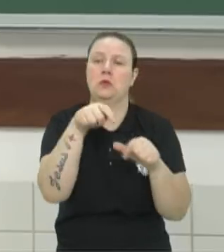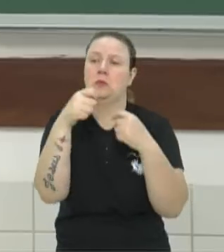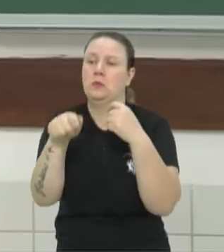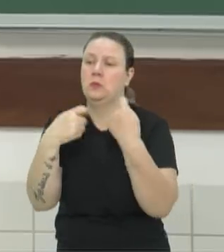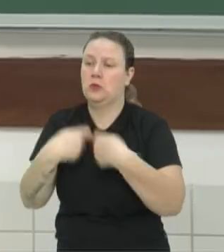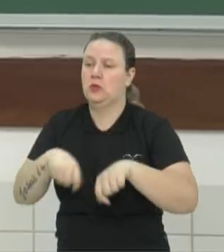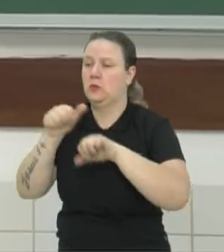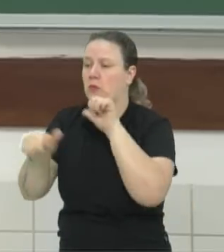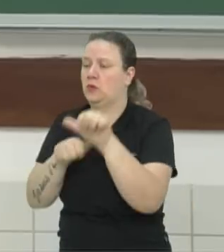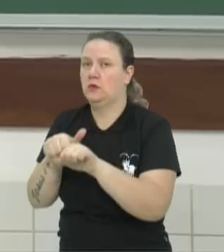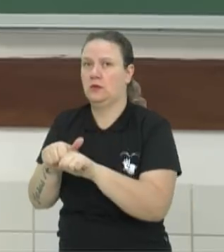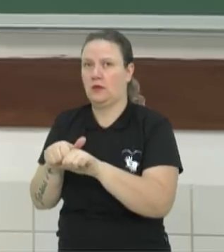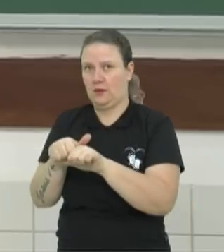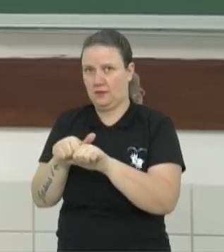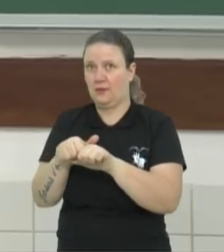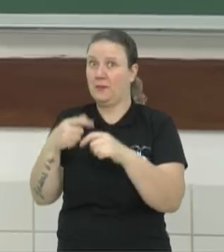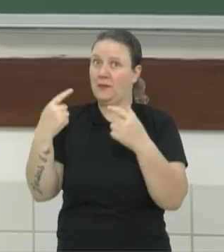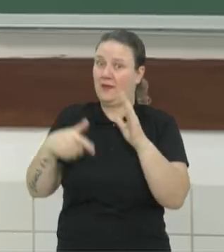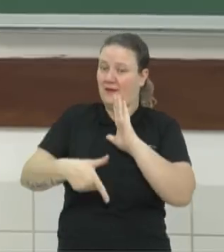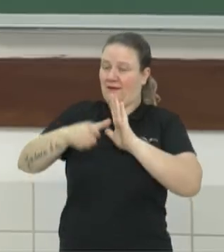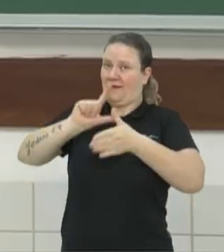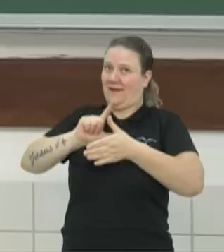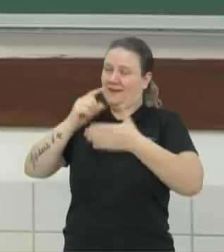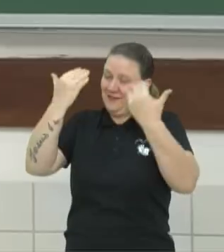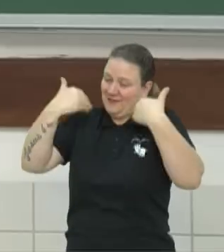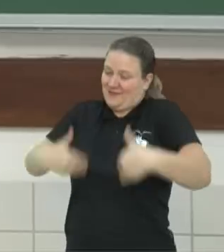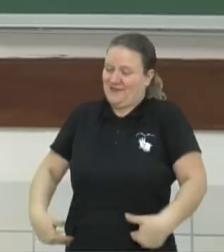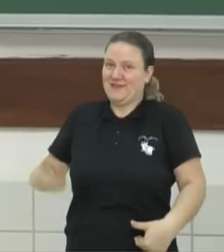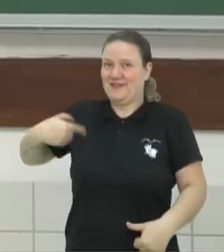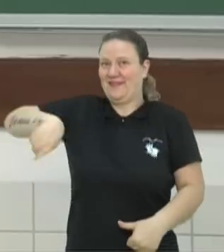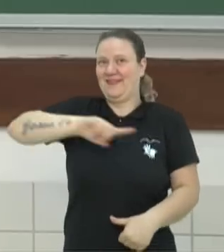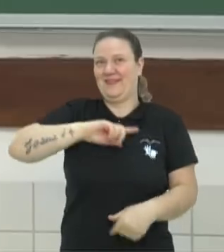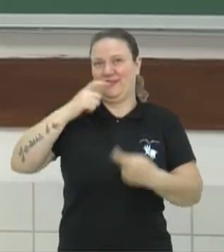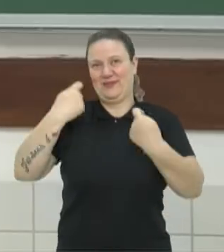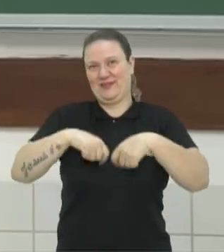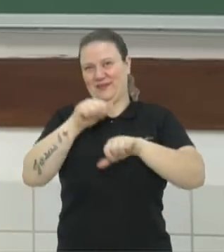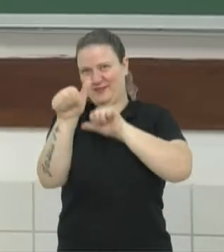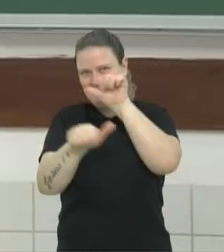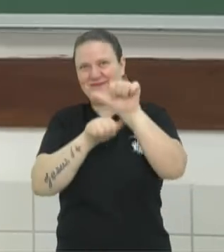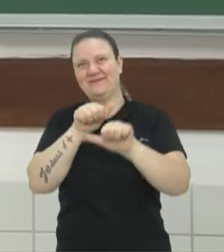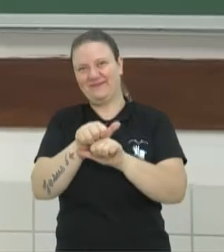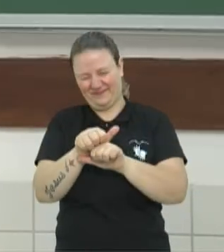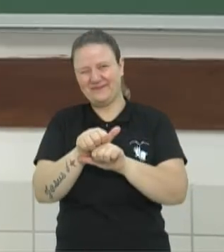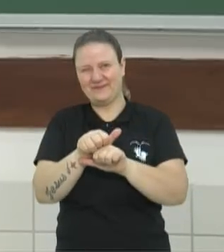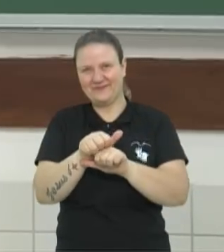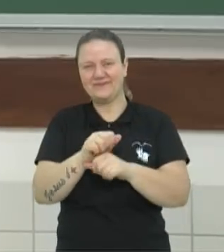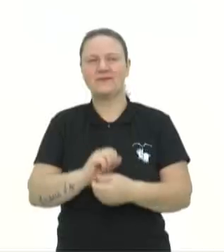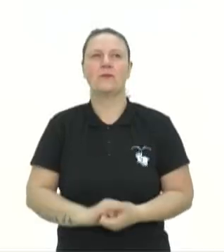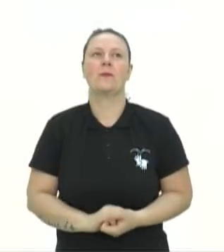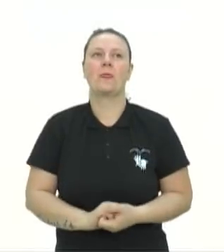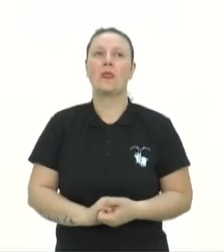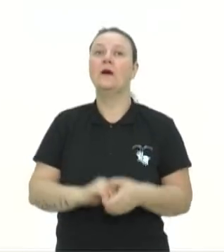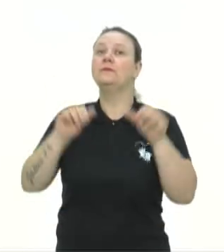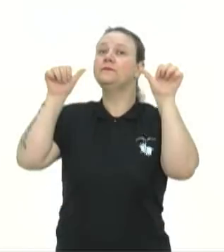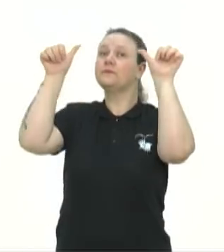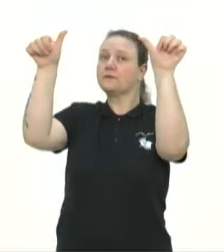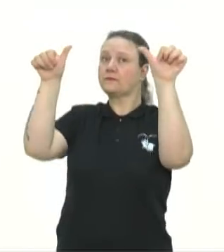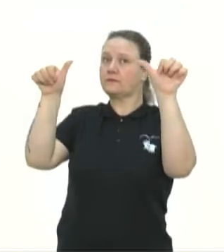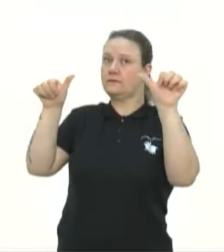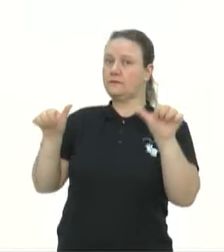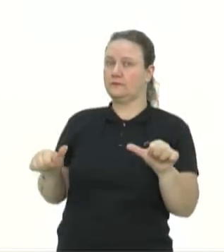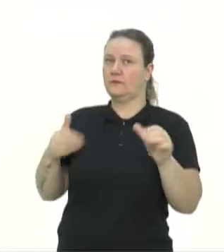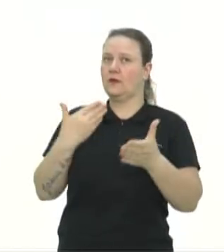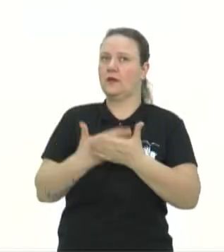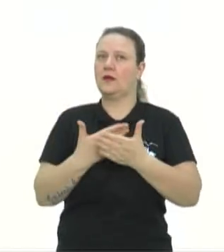de mim direto para vocês, tá? Então vamos ver aqui a nossa aula. Esse aqui é o cartaz que a gente viu na aula